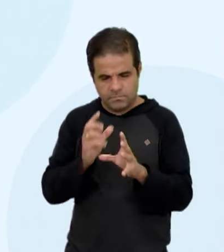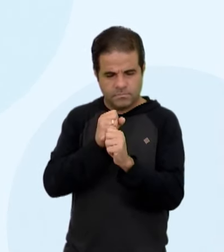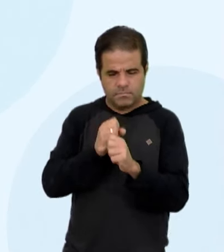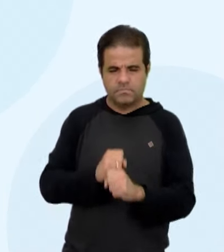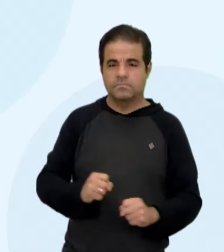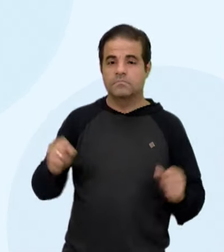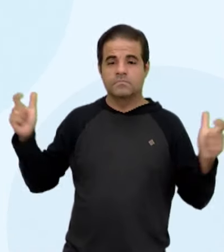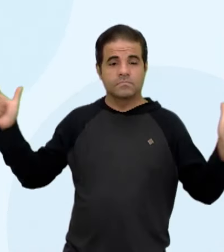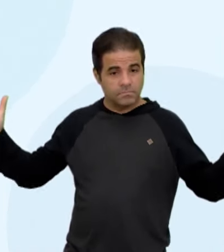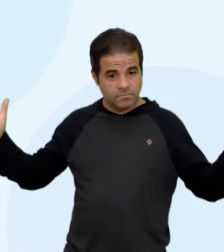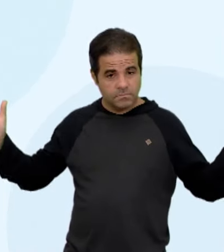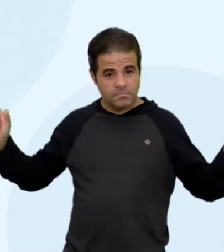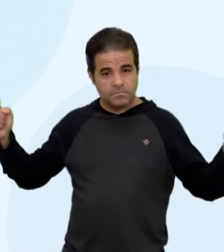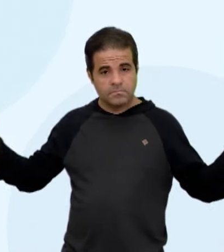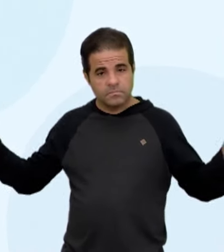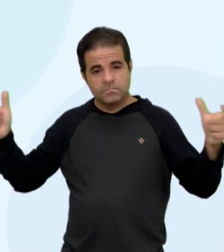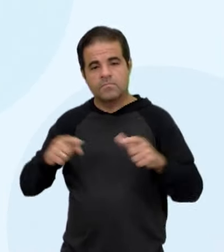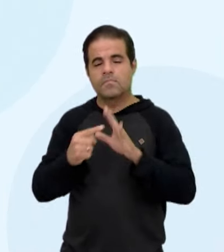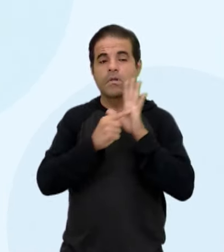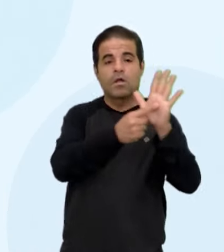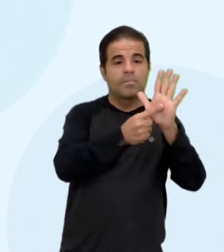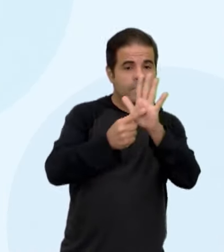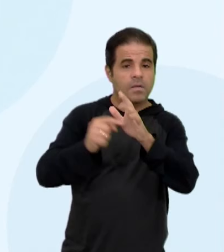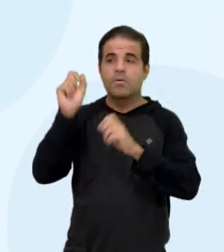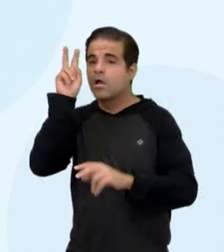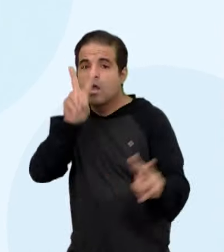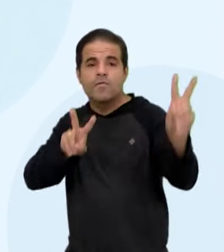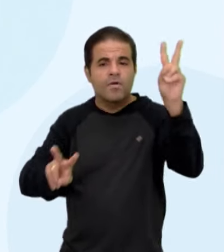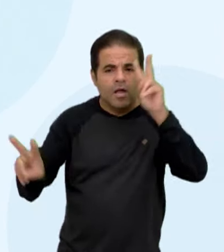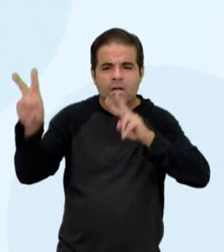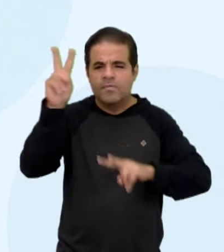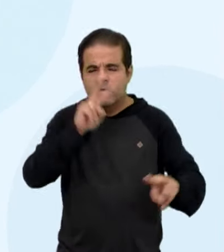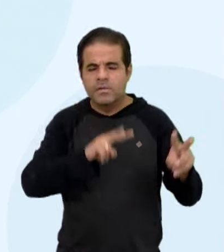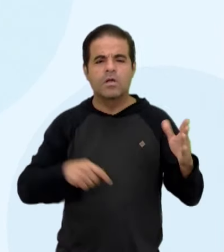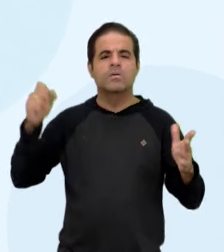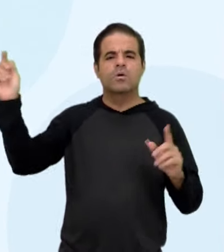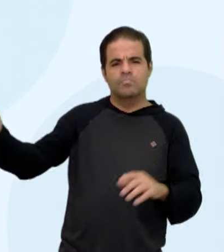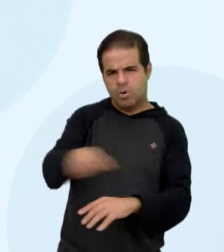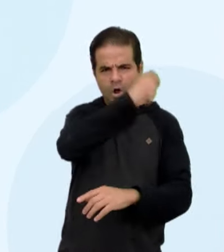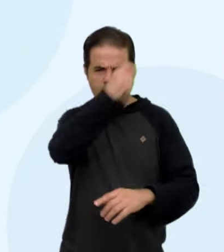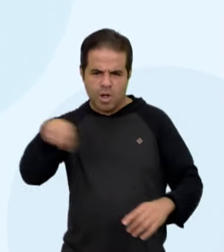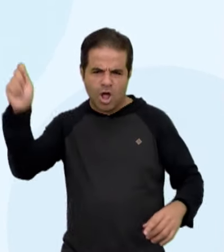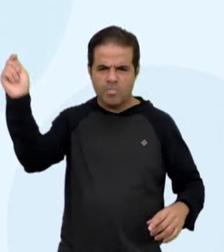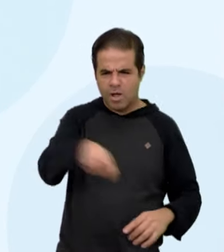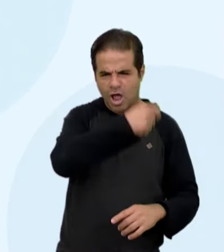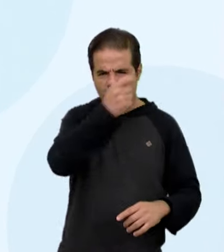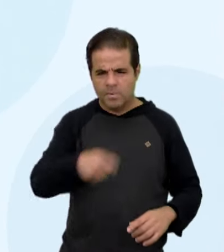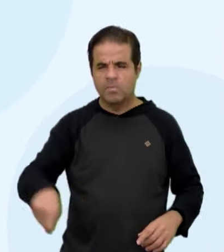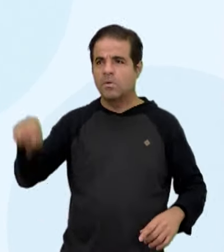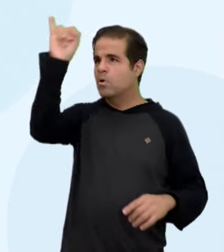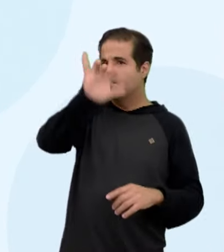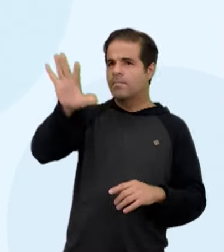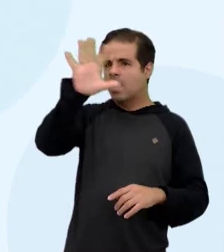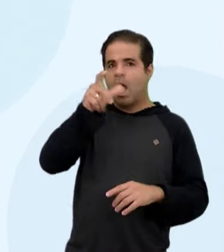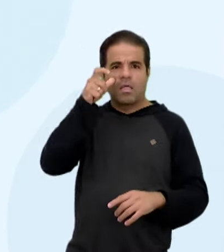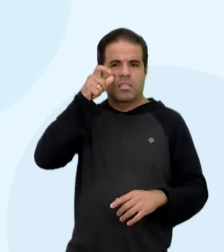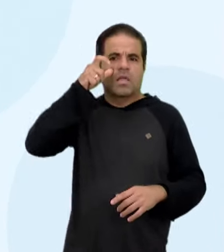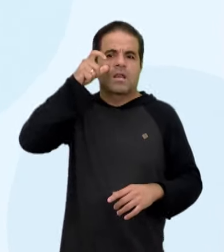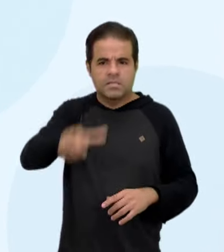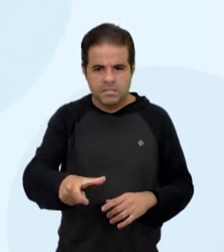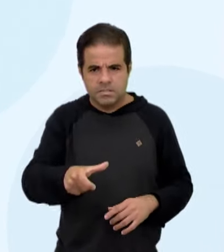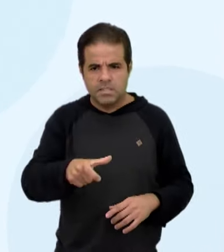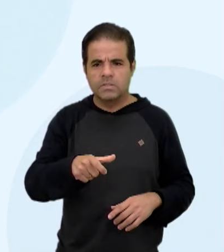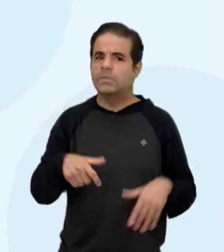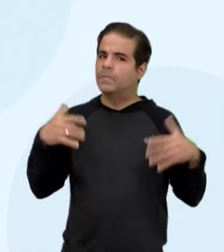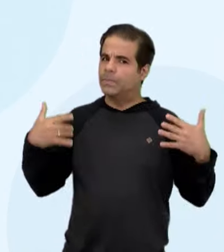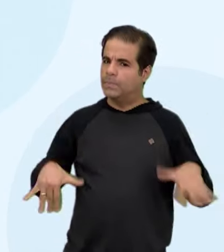menor. Aí eu mostrei para vocês, né? Uma luta de gladiadores, né? Uma imagem bem interessante, né?